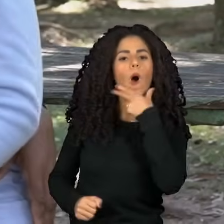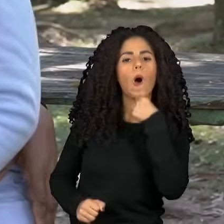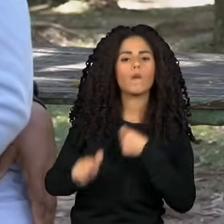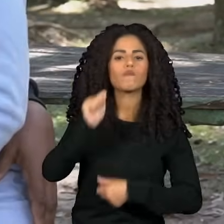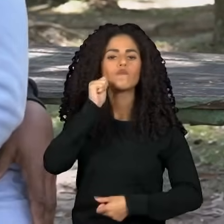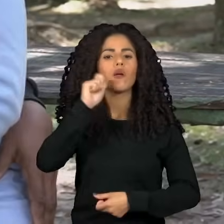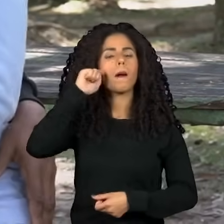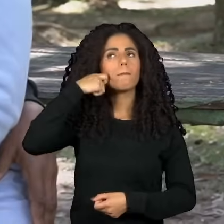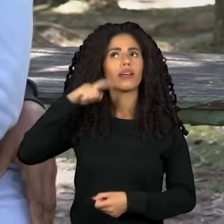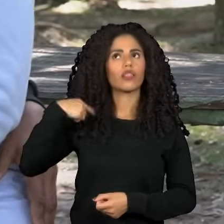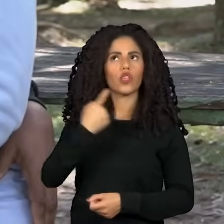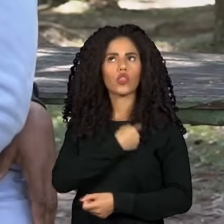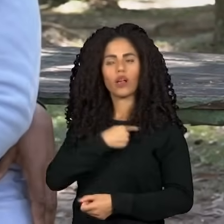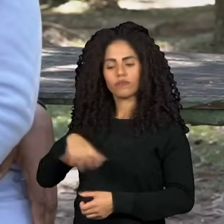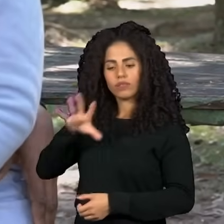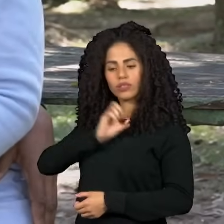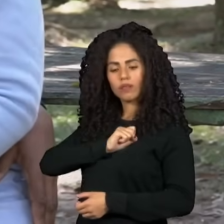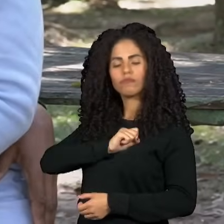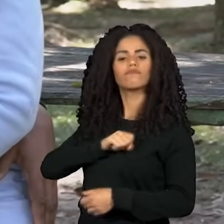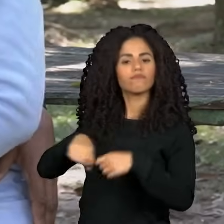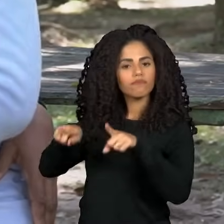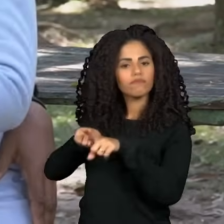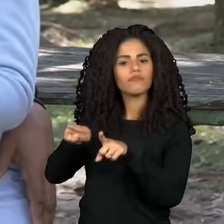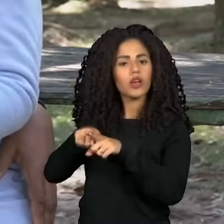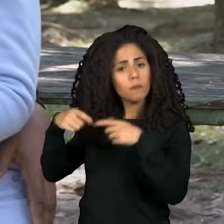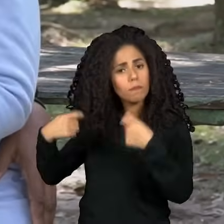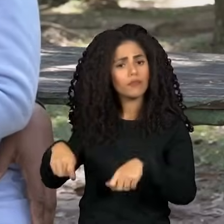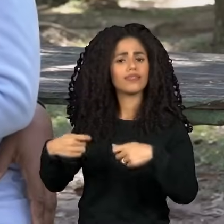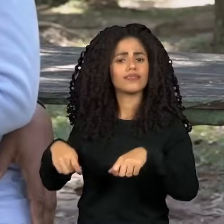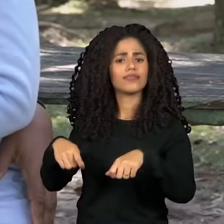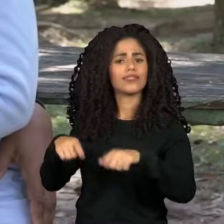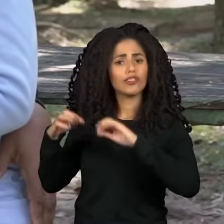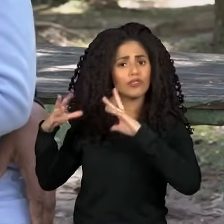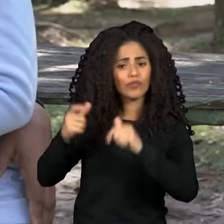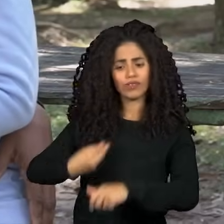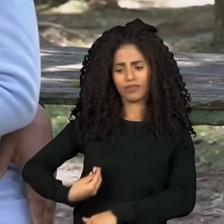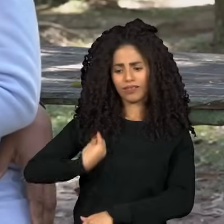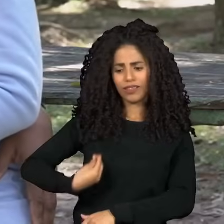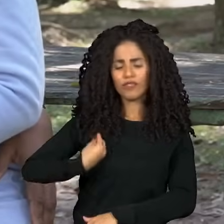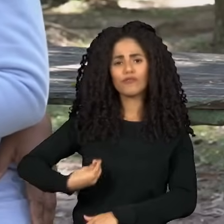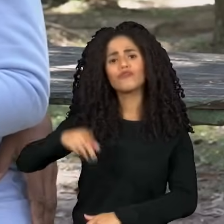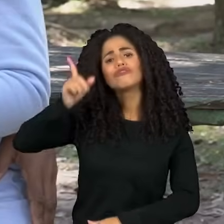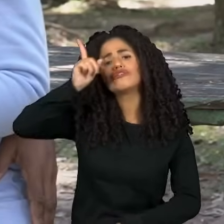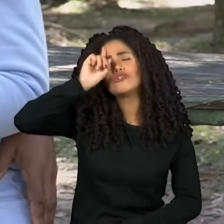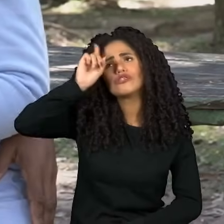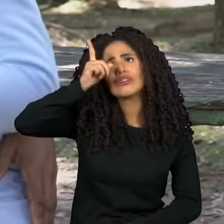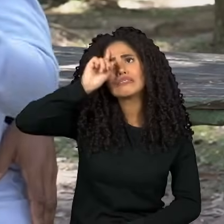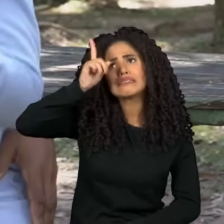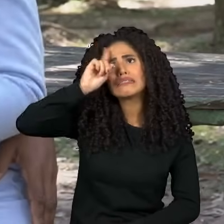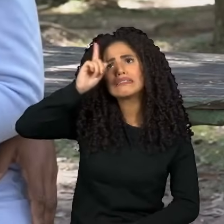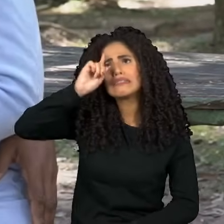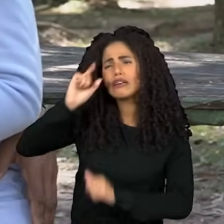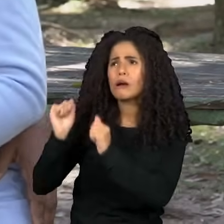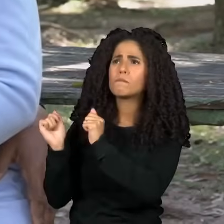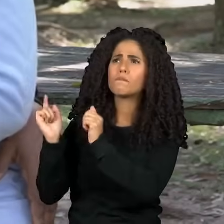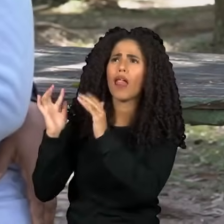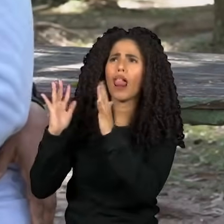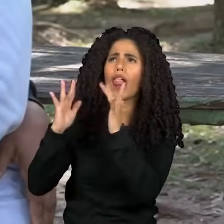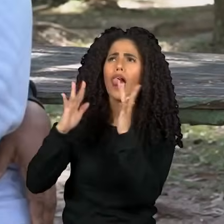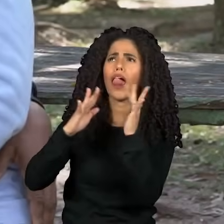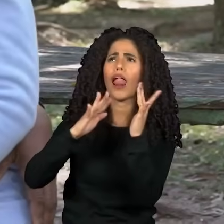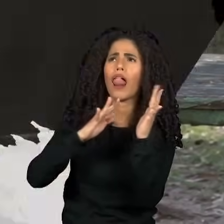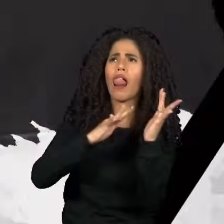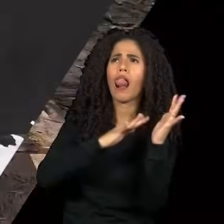pretas, a gente precisa ser amado. A gente, muitas vezes, com tudo que a gente vive no nosso dia a dia, a gente passa de durão